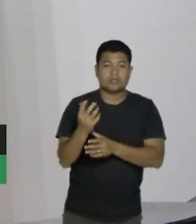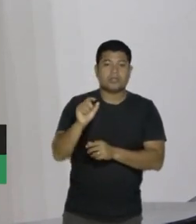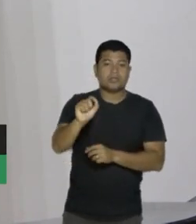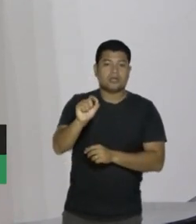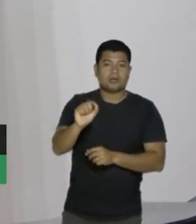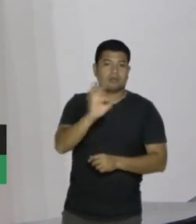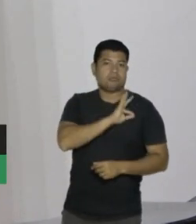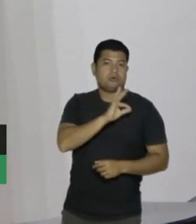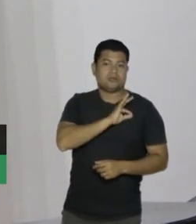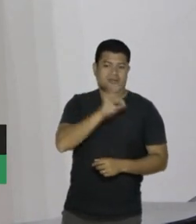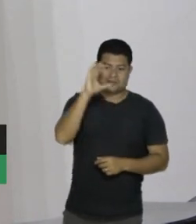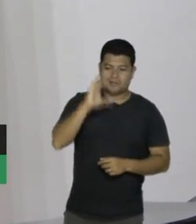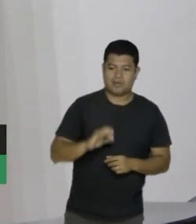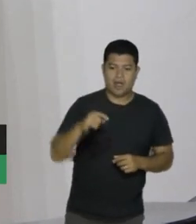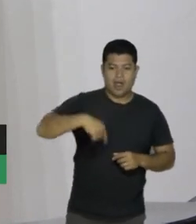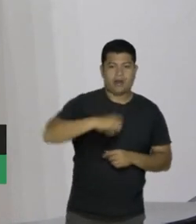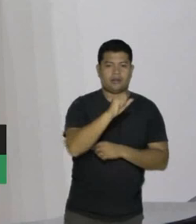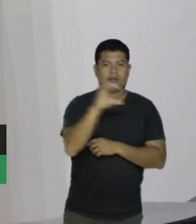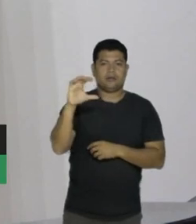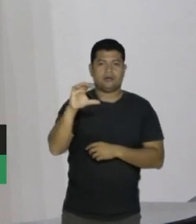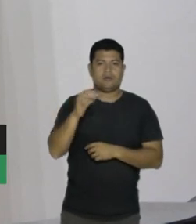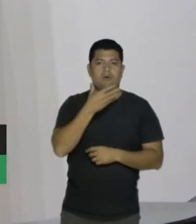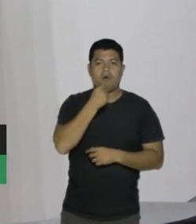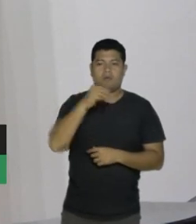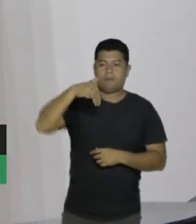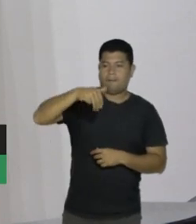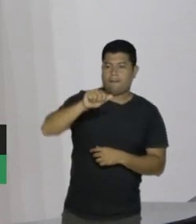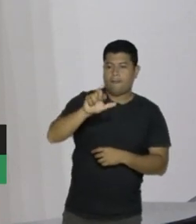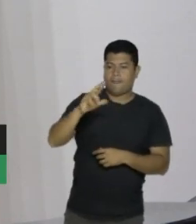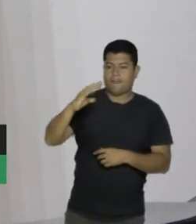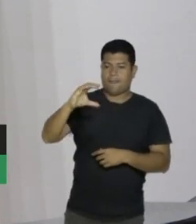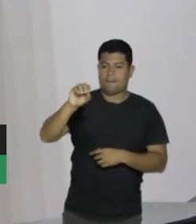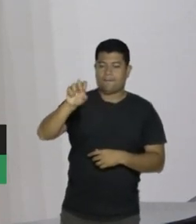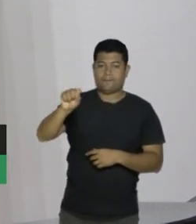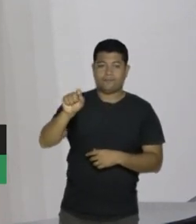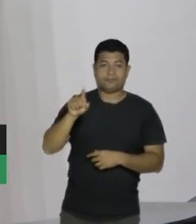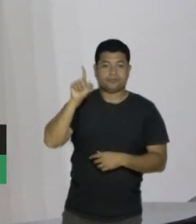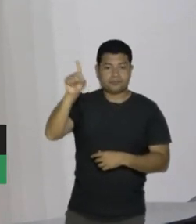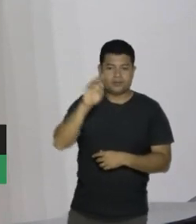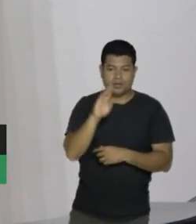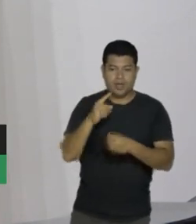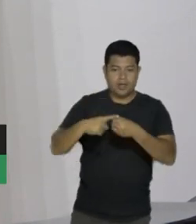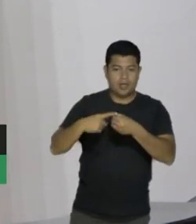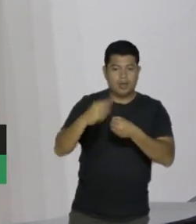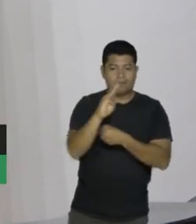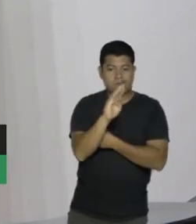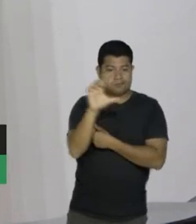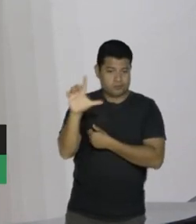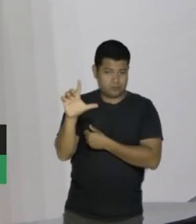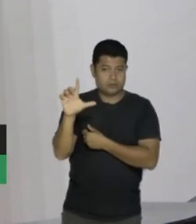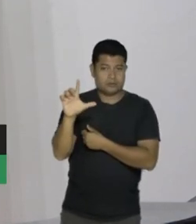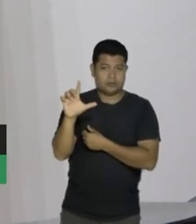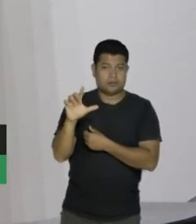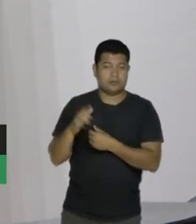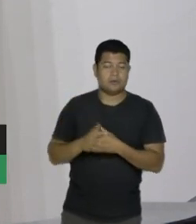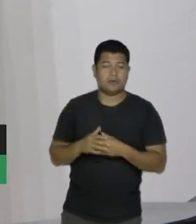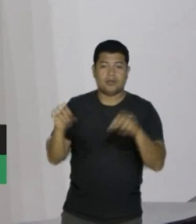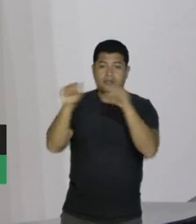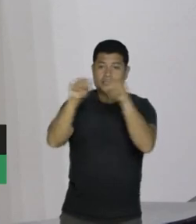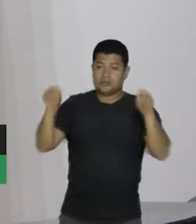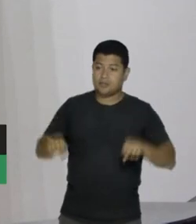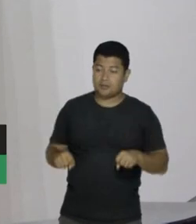Blumenau chamado Marcos Peron e esse sistema hoje principalmente no ano passado